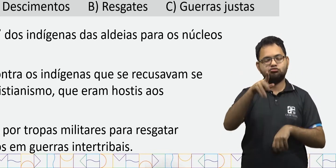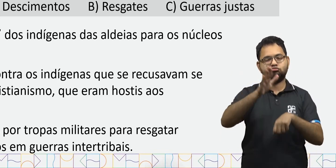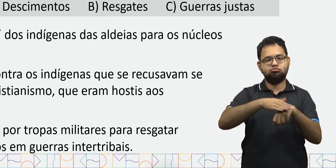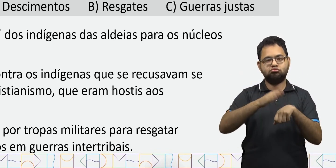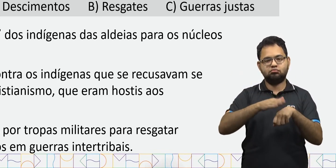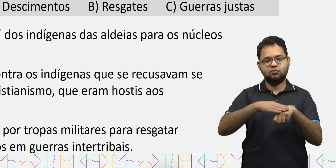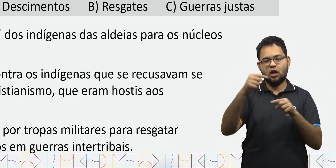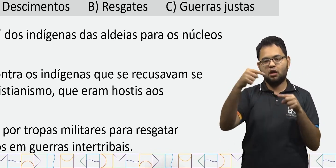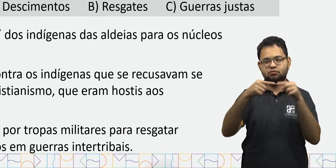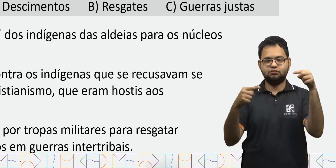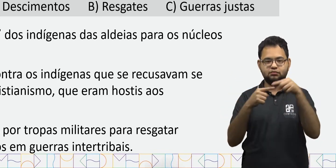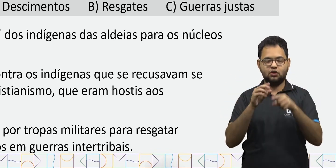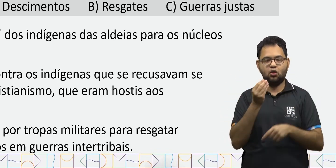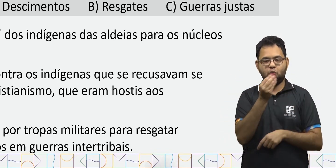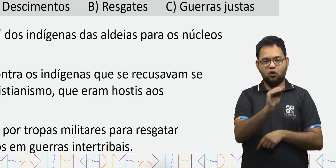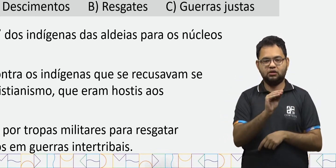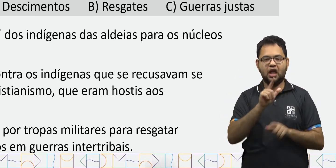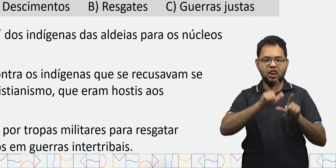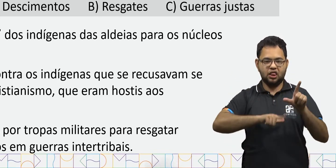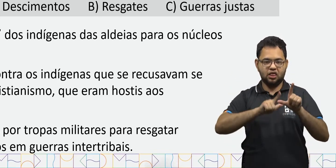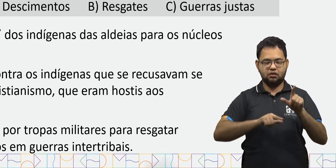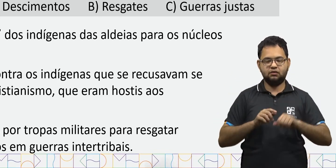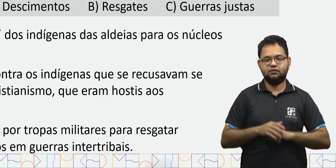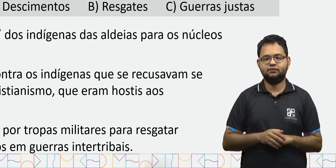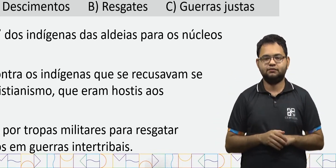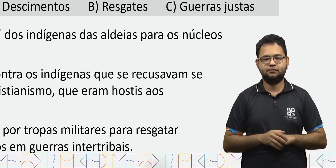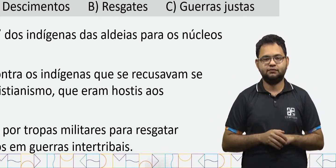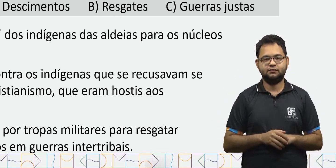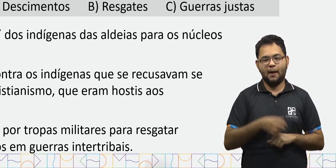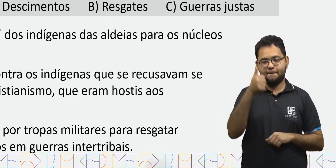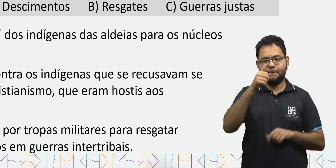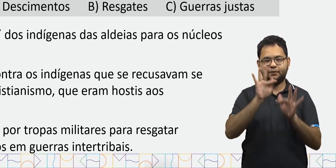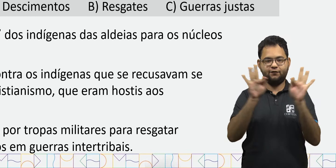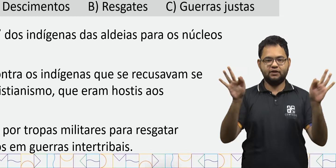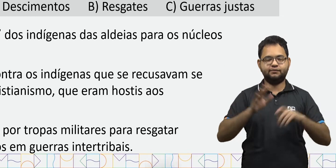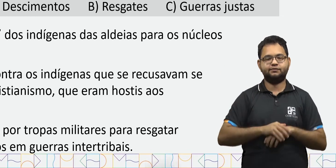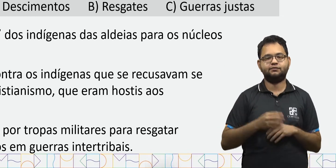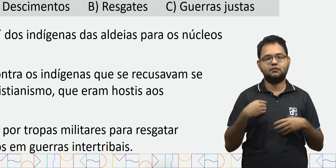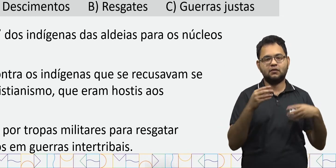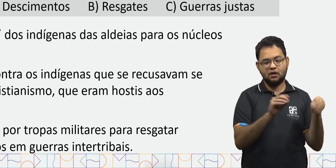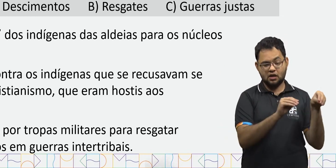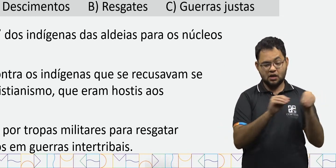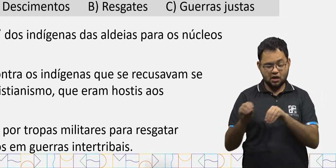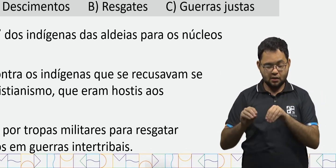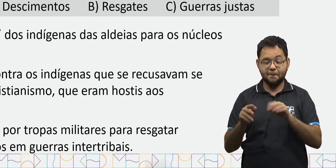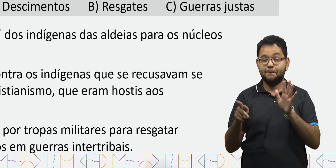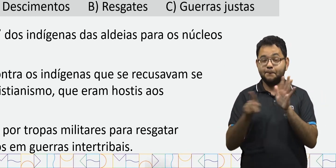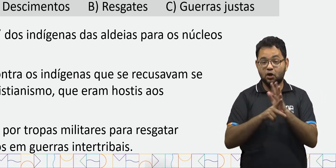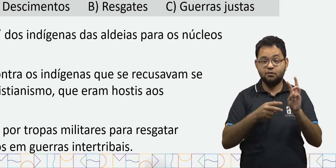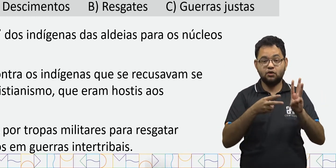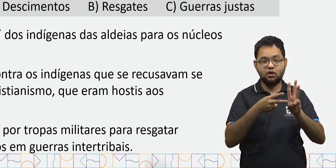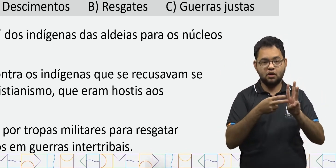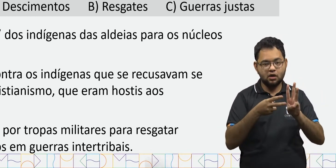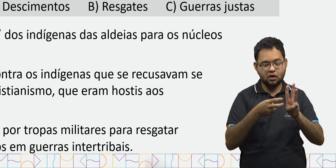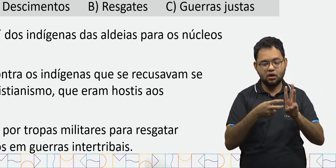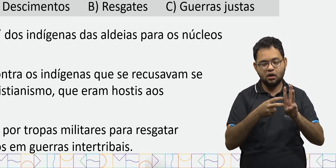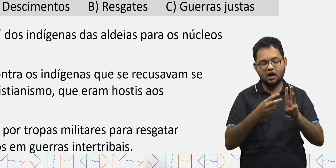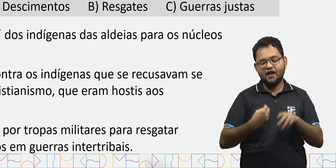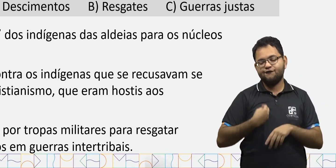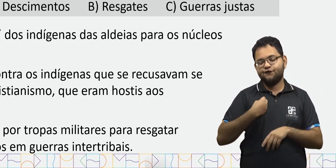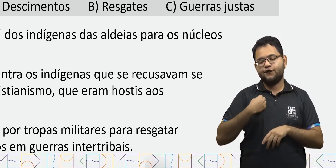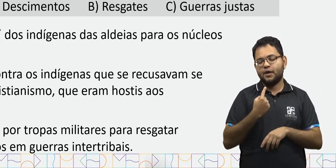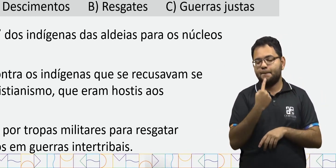3 descrições e você vai encaixar essas 3 formas em cada uma delas, certo? A primeira descrição: descidas